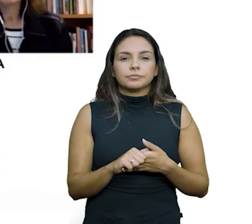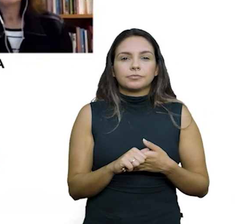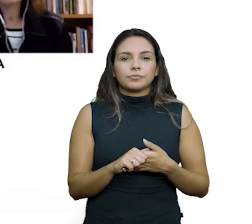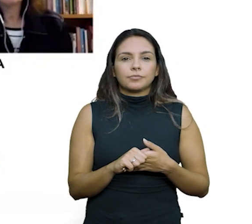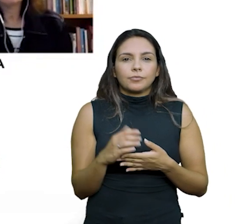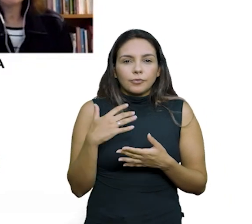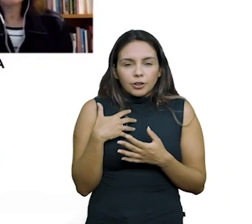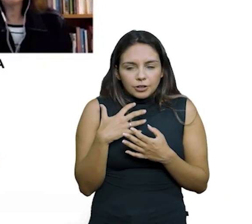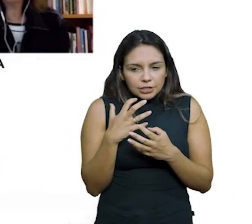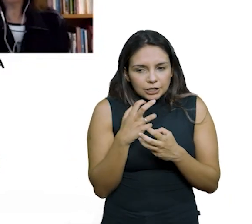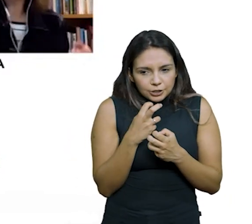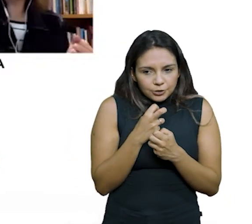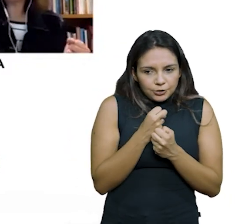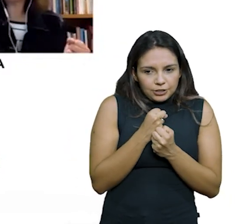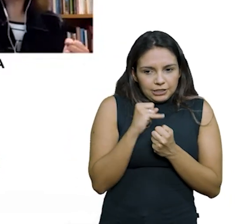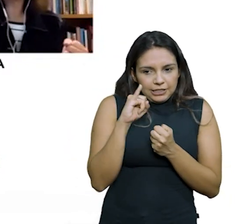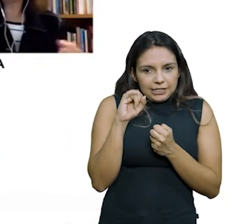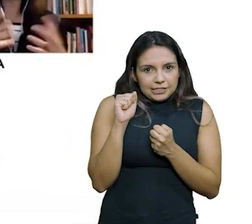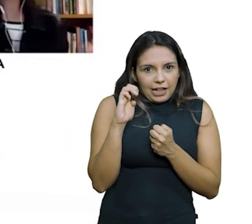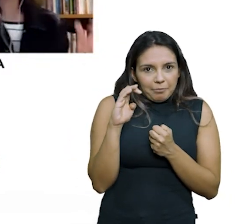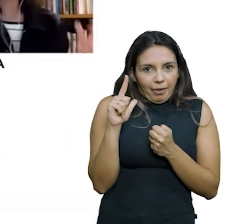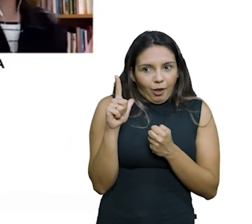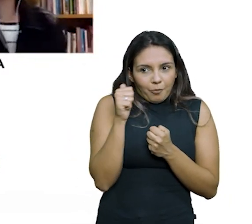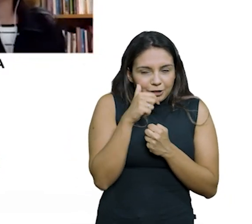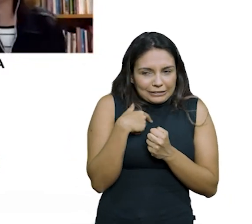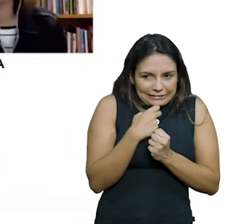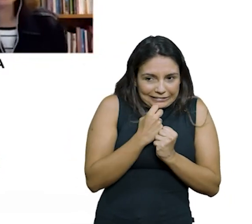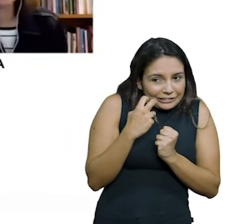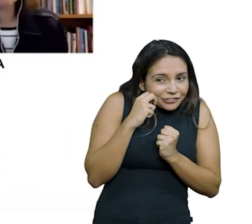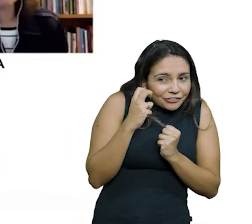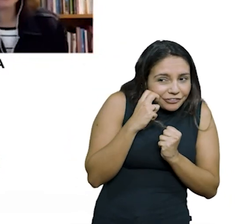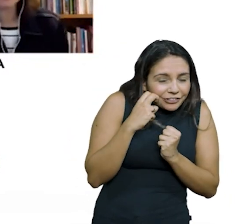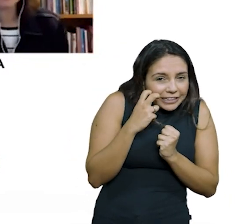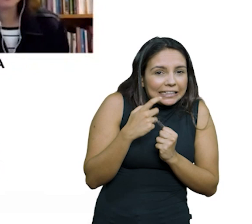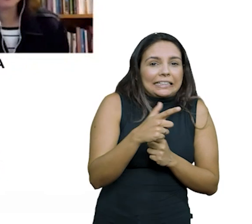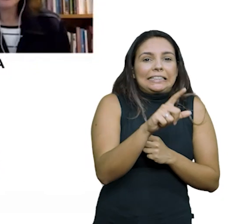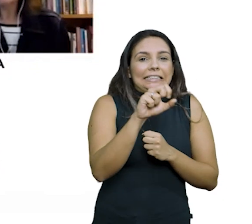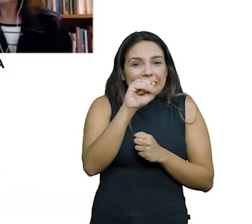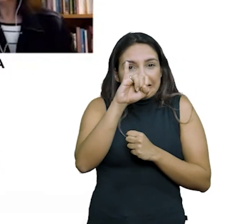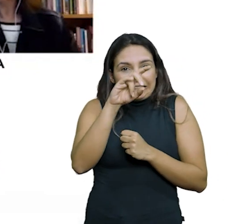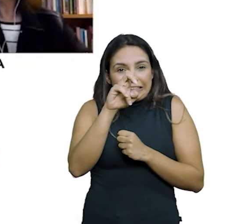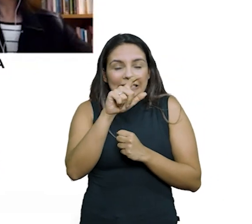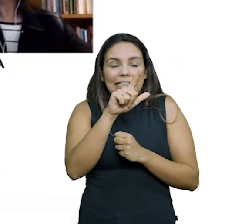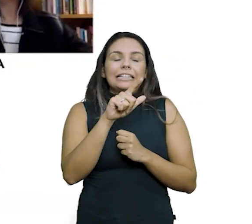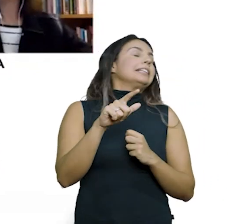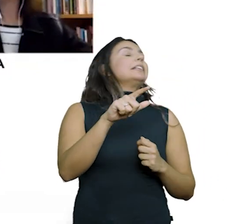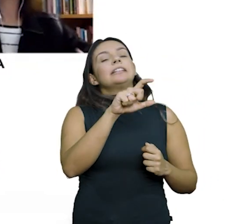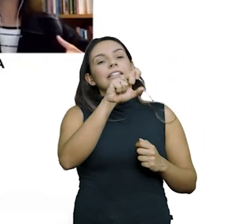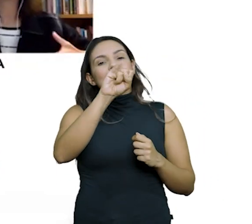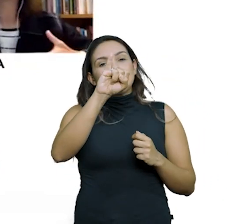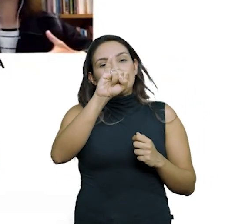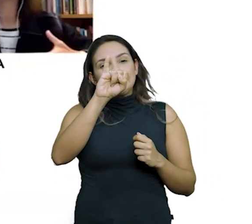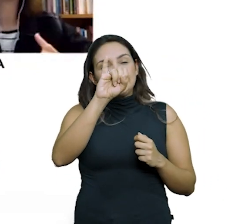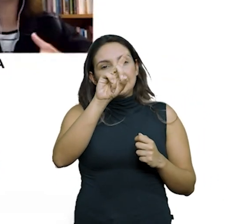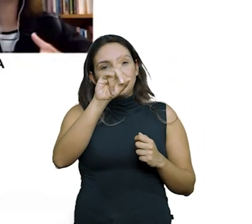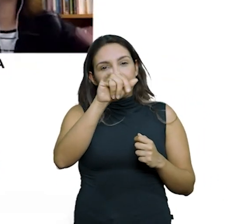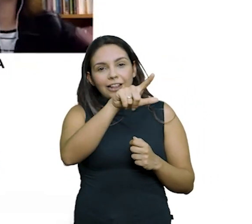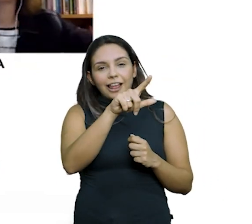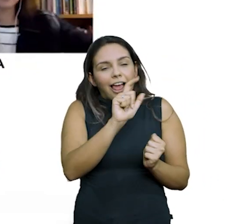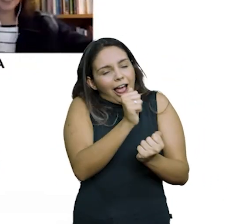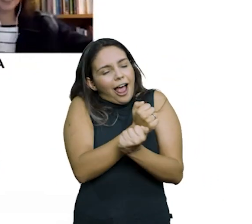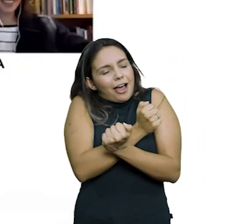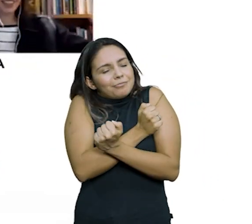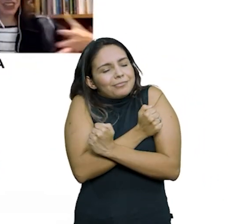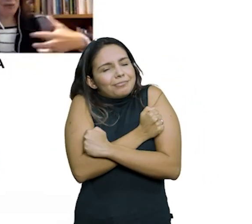eu encolhi perto dela. Com o Sidney Sheldon não tive isso. O Sidney Sheldon ele tinha uma coisa assim, que ele